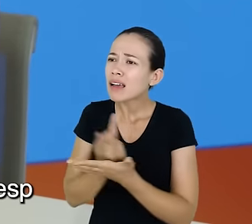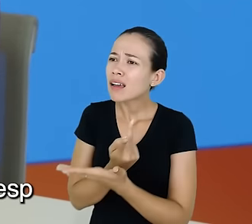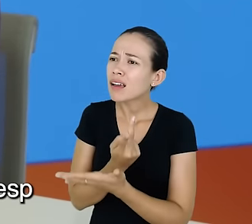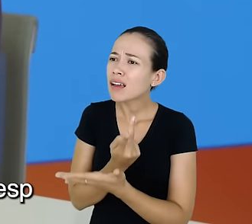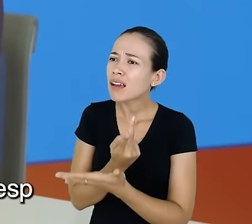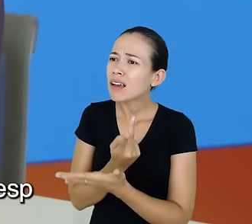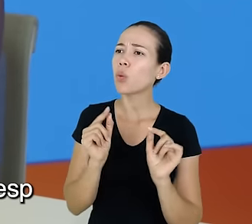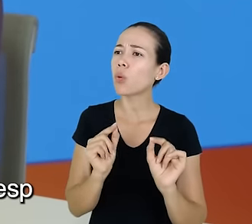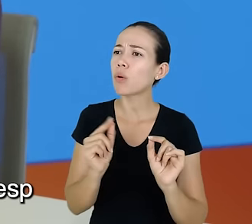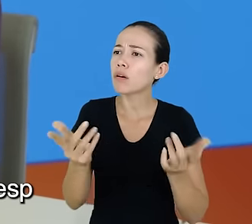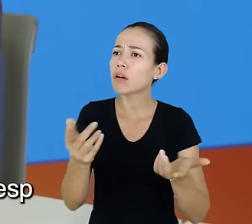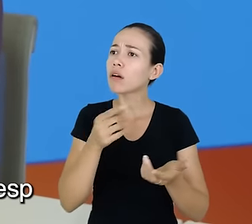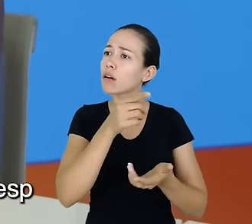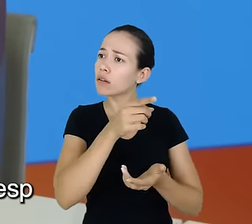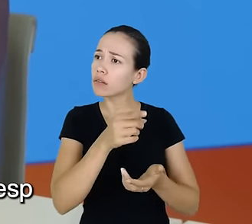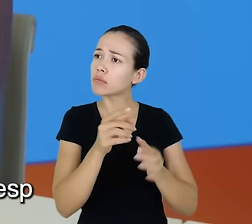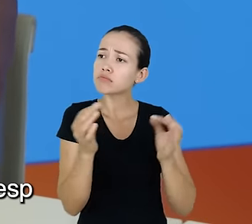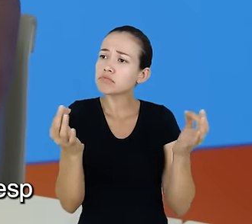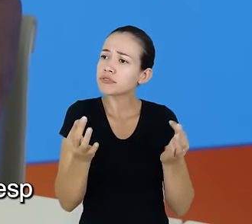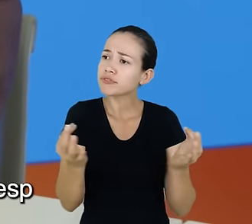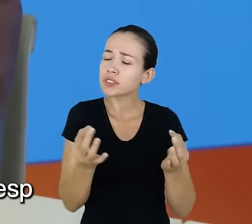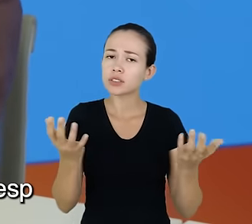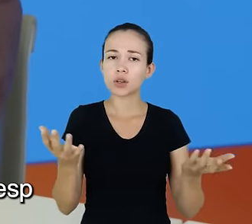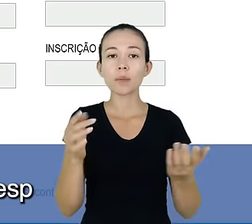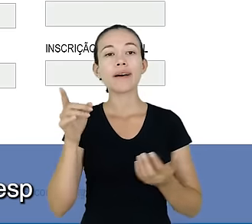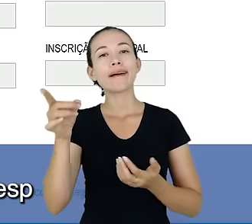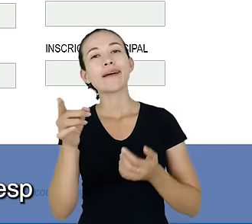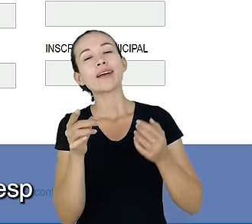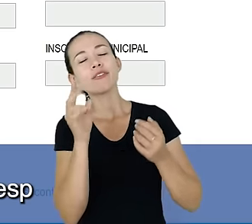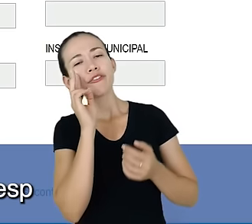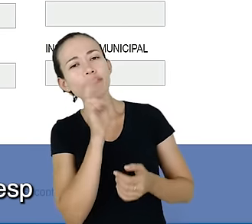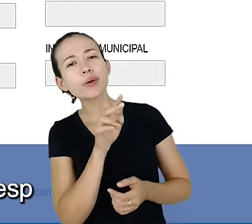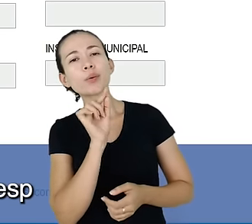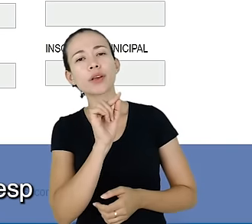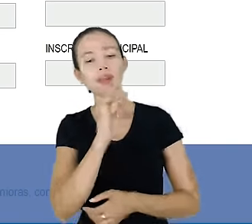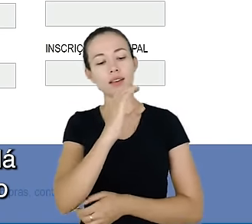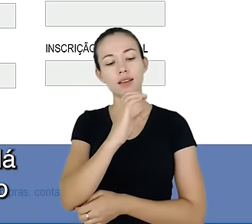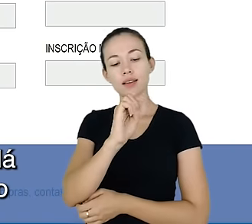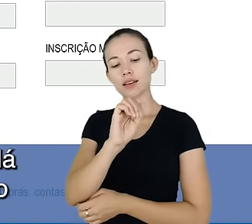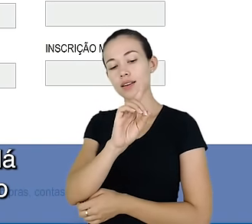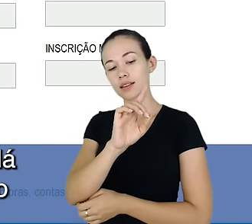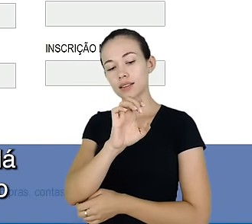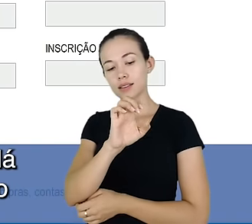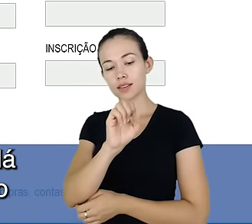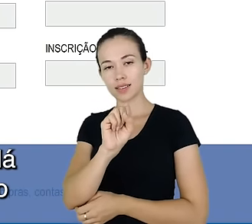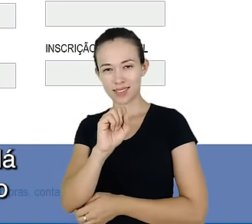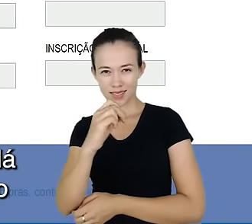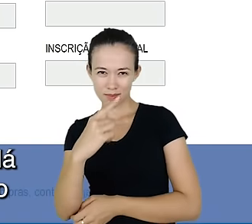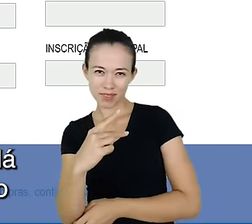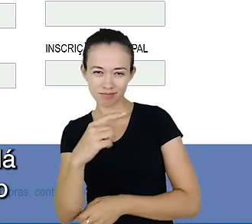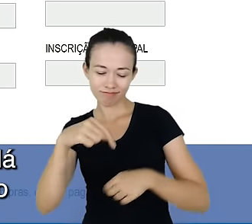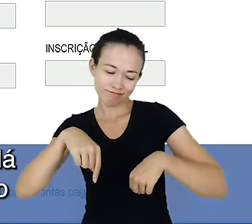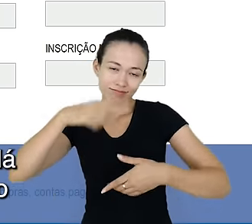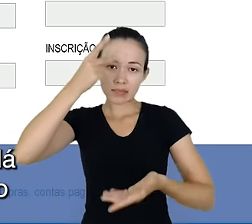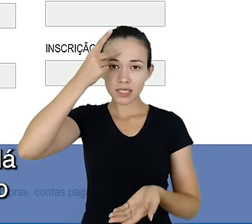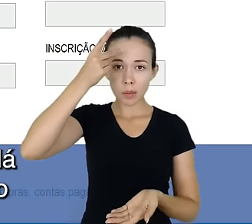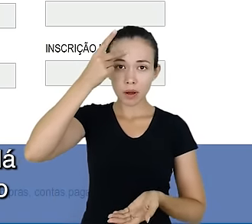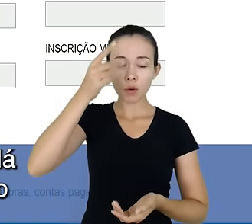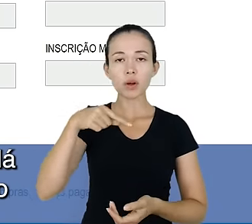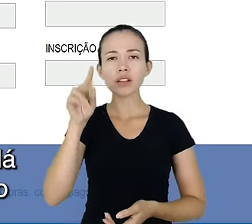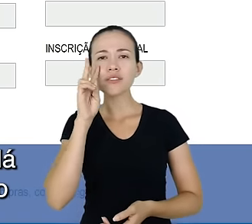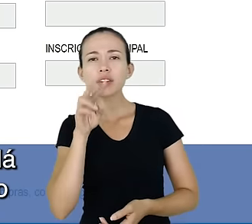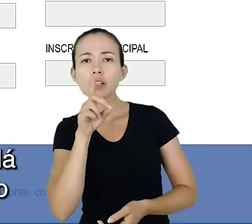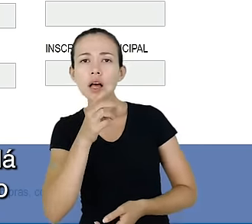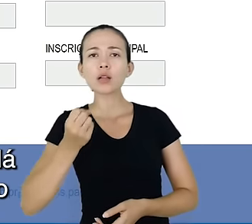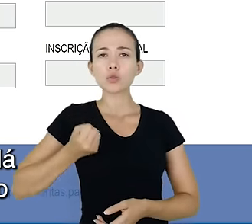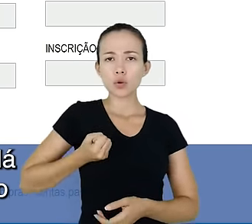inscrição tá perfeita e ele vai E observa aqui observa no no cadesp né No No caso em São Paulo ele observa lá o